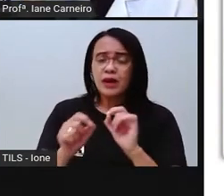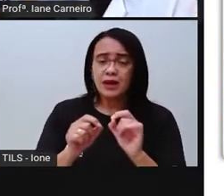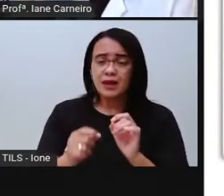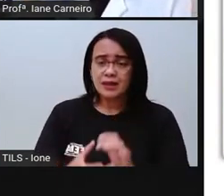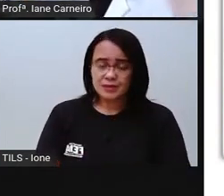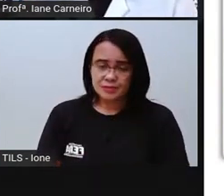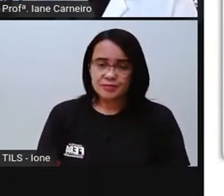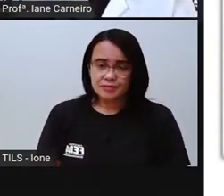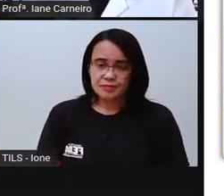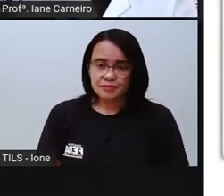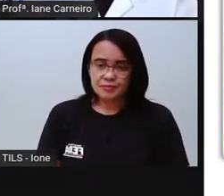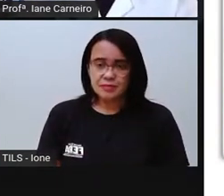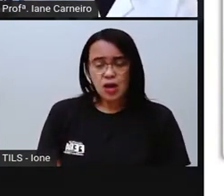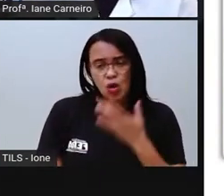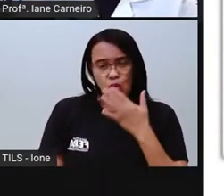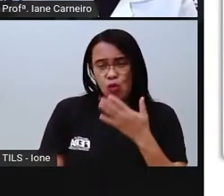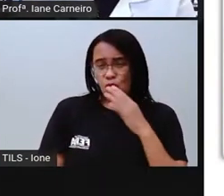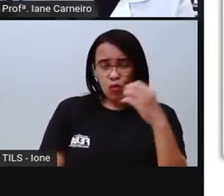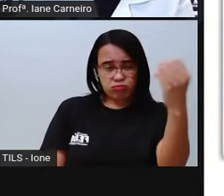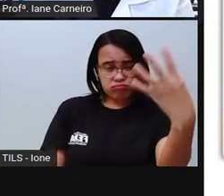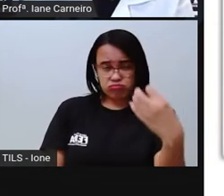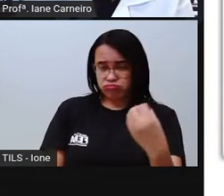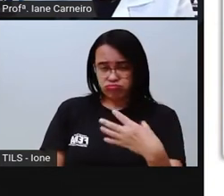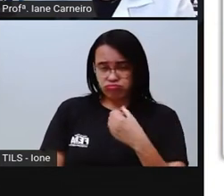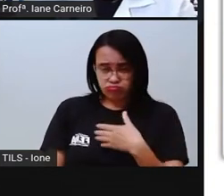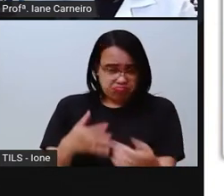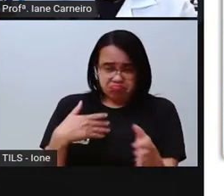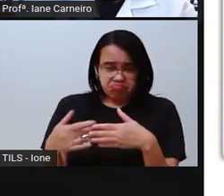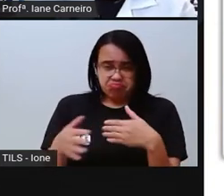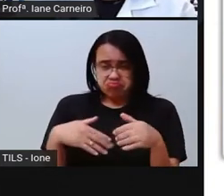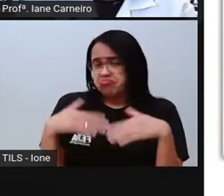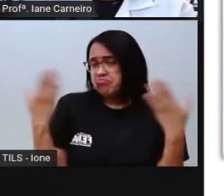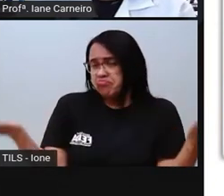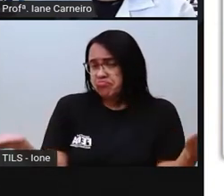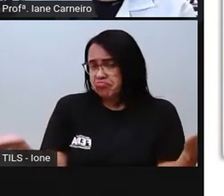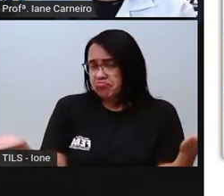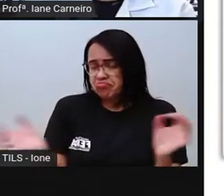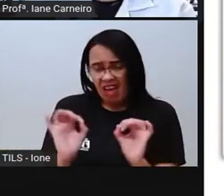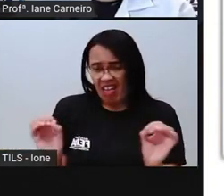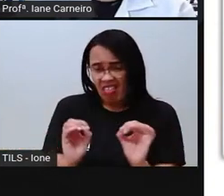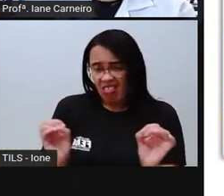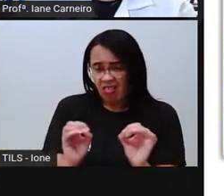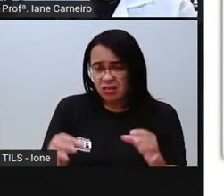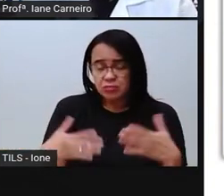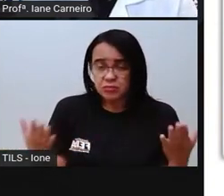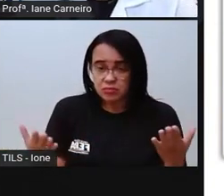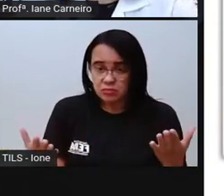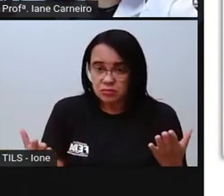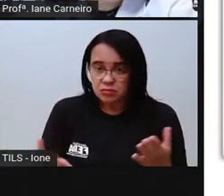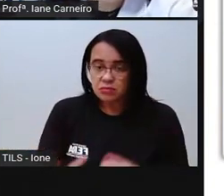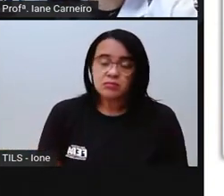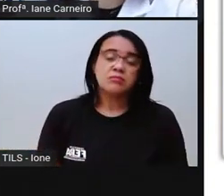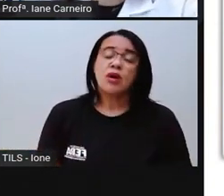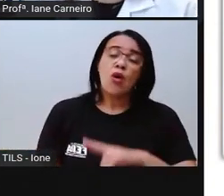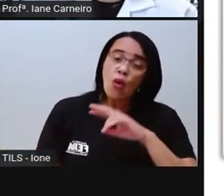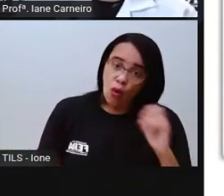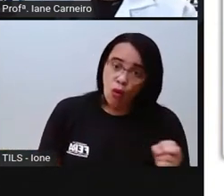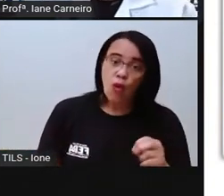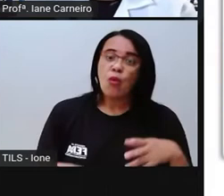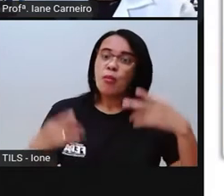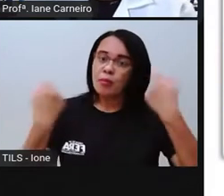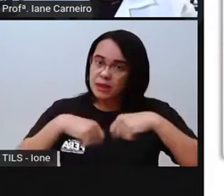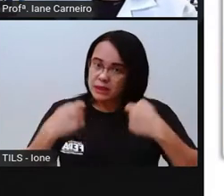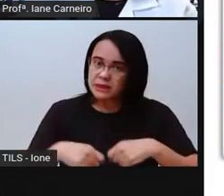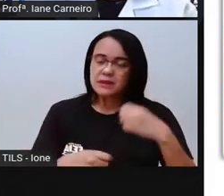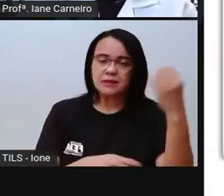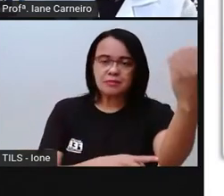essas cores estão lá só de enfeite? Será? Ou elas estão por algum motivo? Se você já passeou aí de